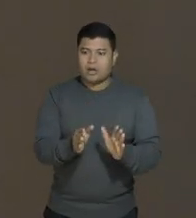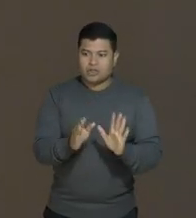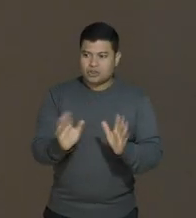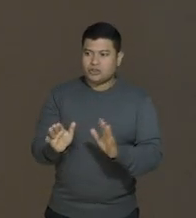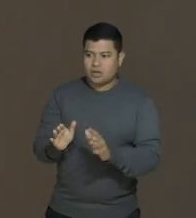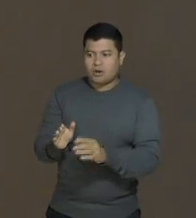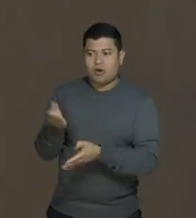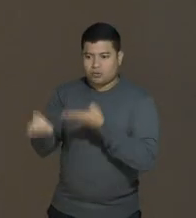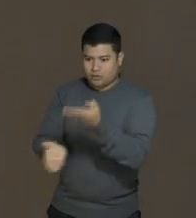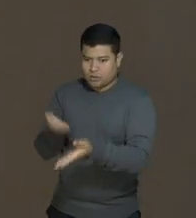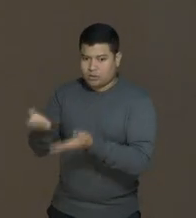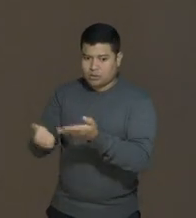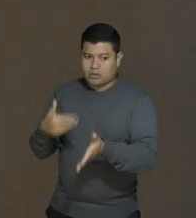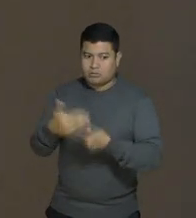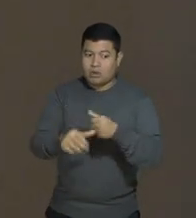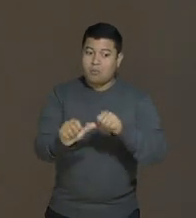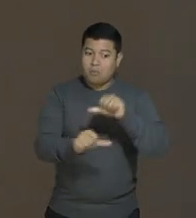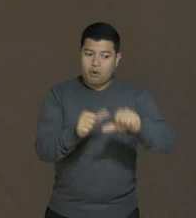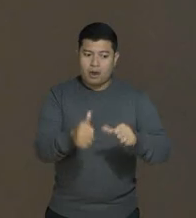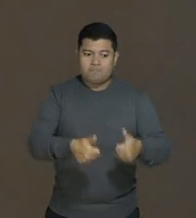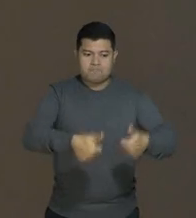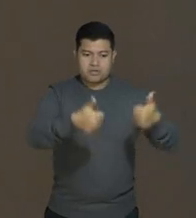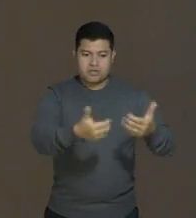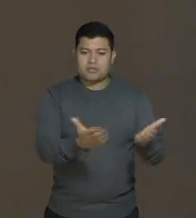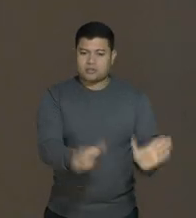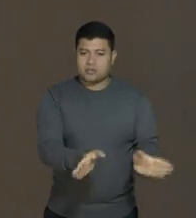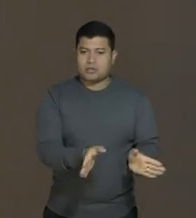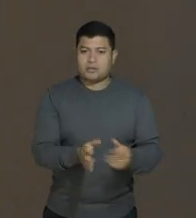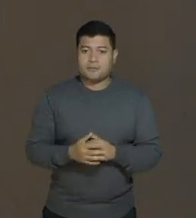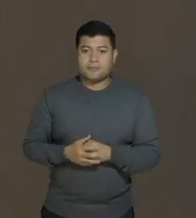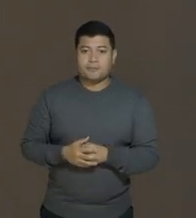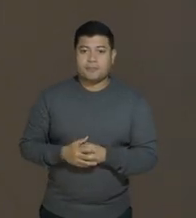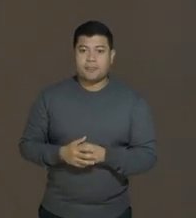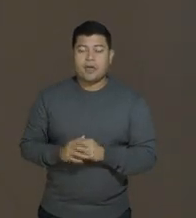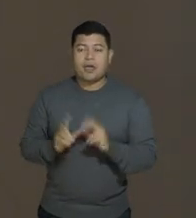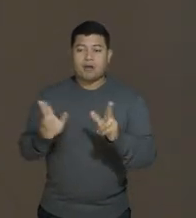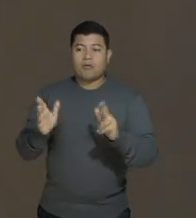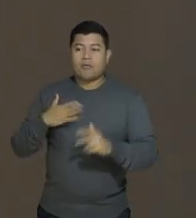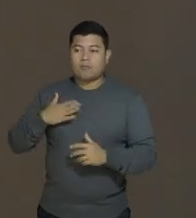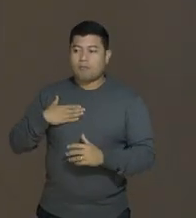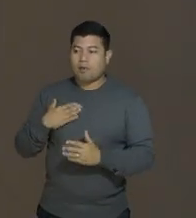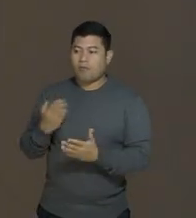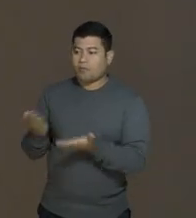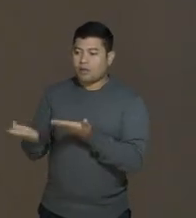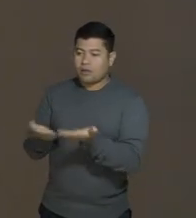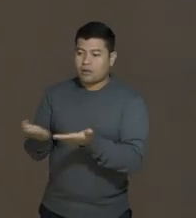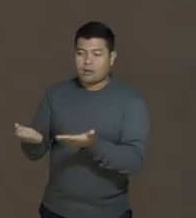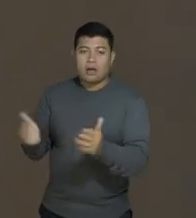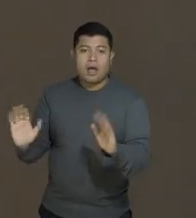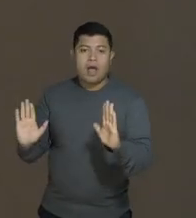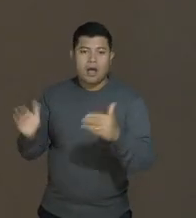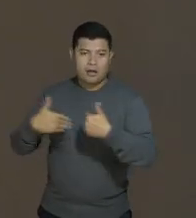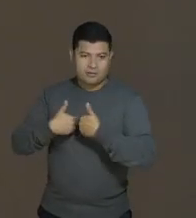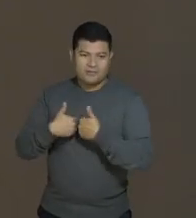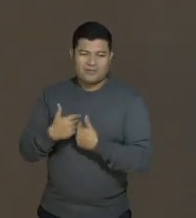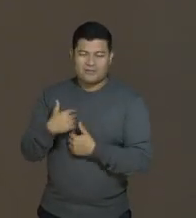entendeu? Vamos dizer, eu faço isso muito com meus pacientes autistas. Quando eu